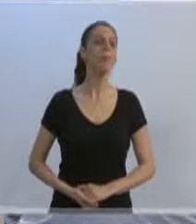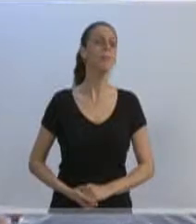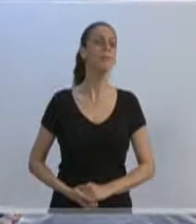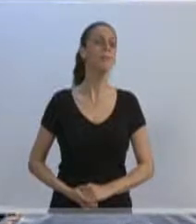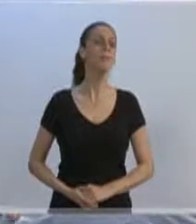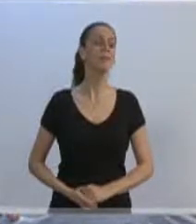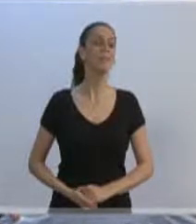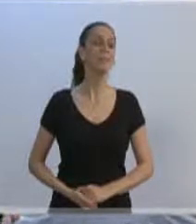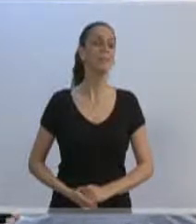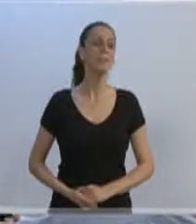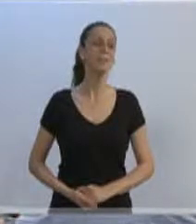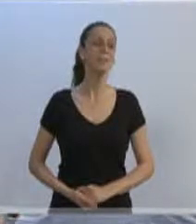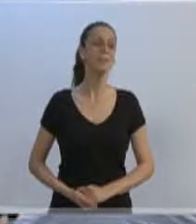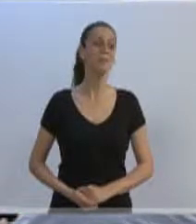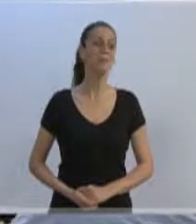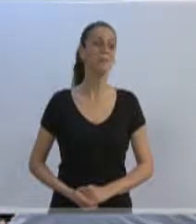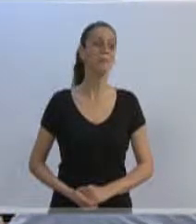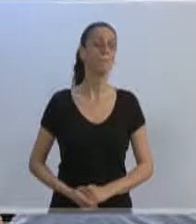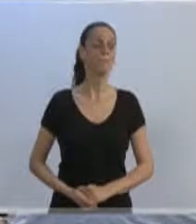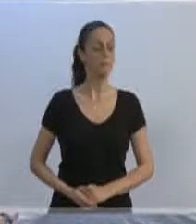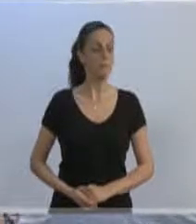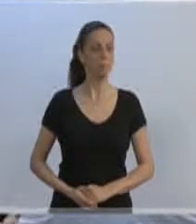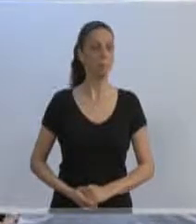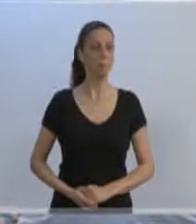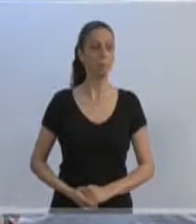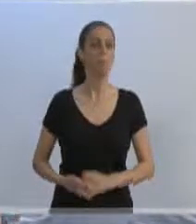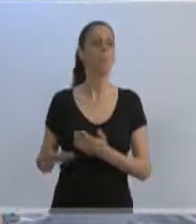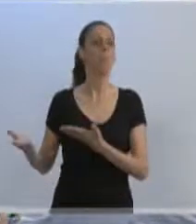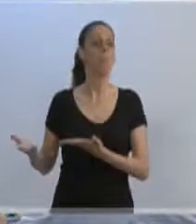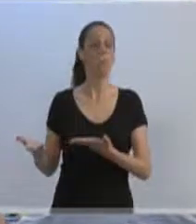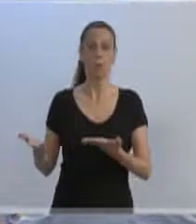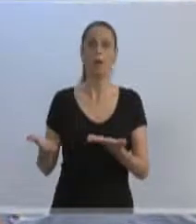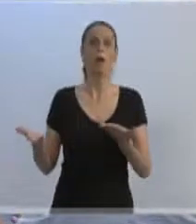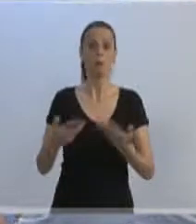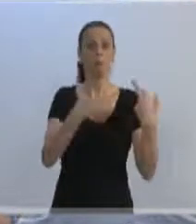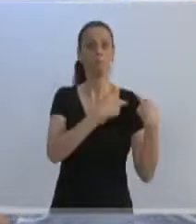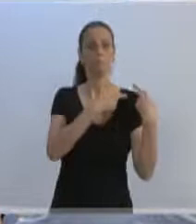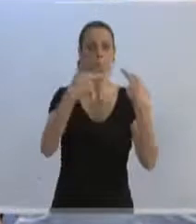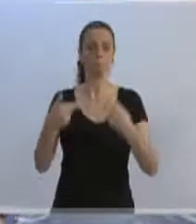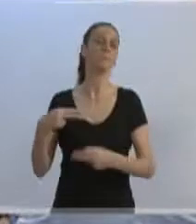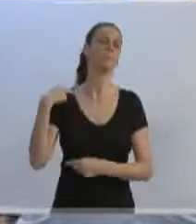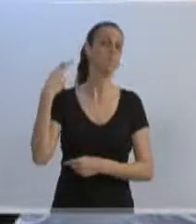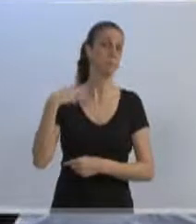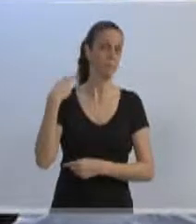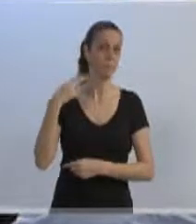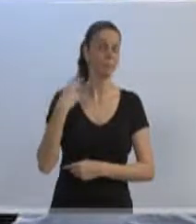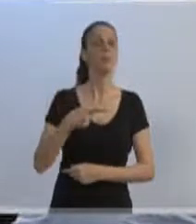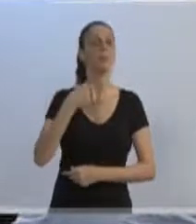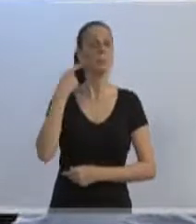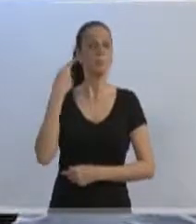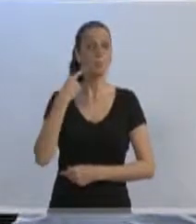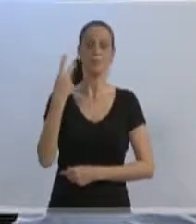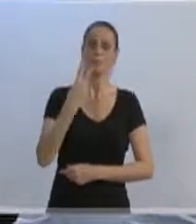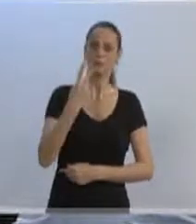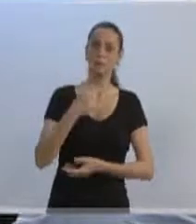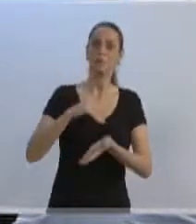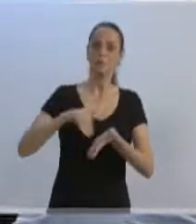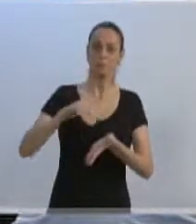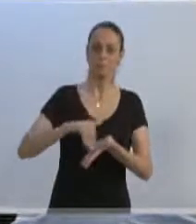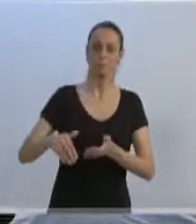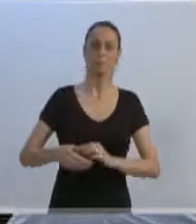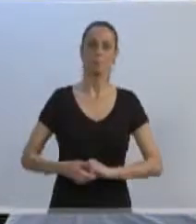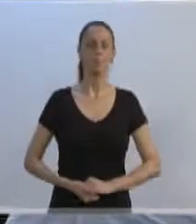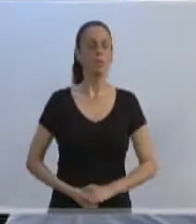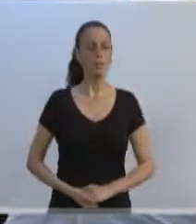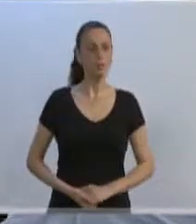obrigado vereador gilson convida agora a pasta os trabalhos da mesa ao vereador marcelo lanzarin no 2º secretário